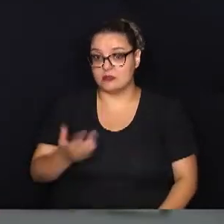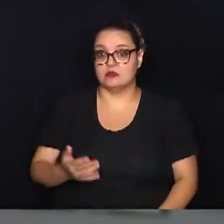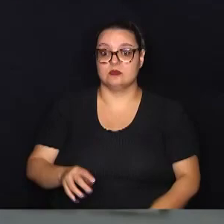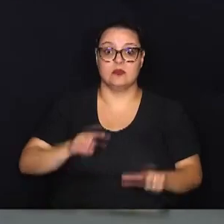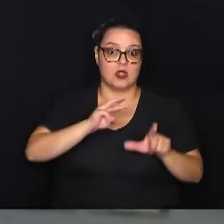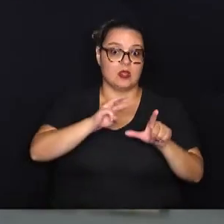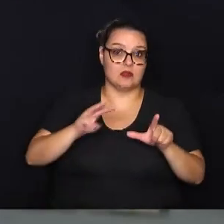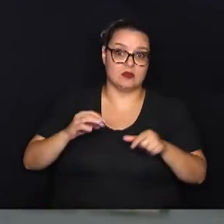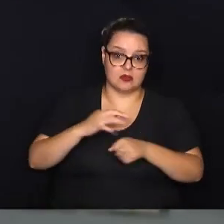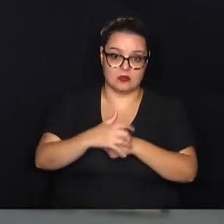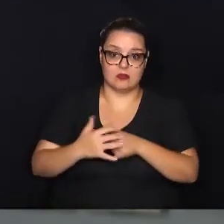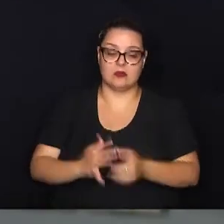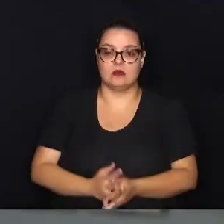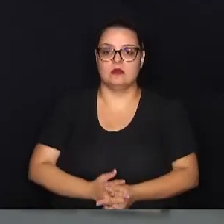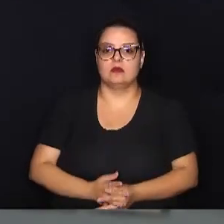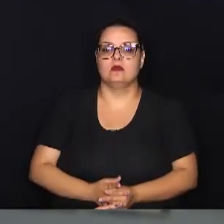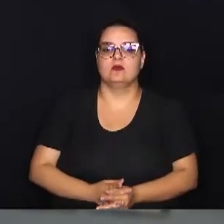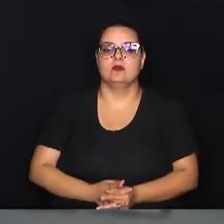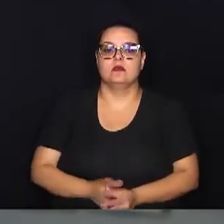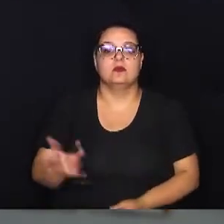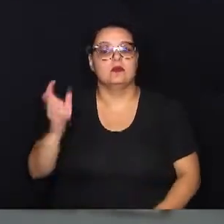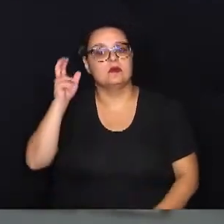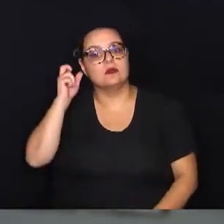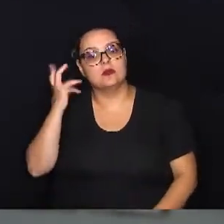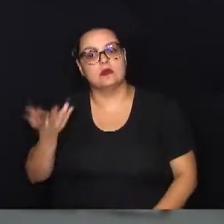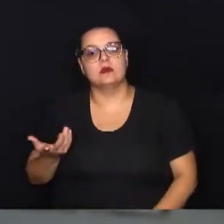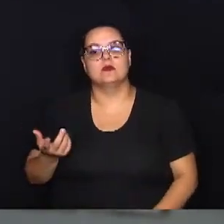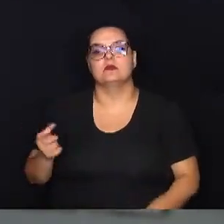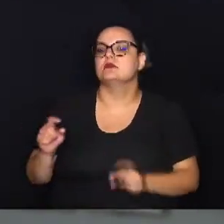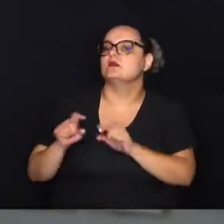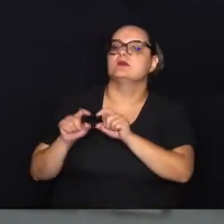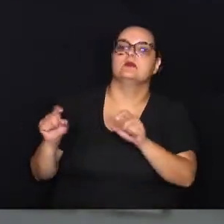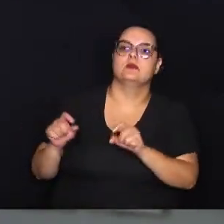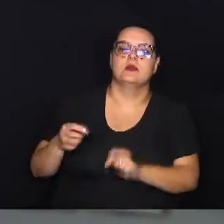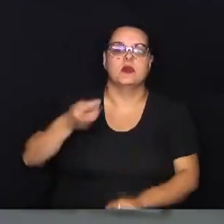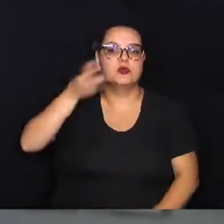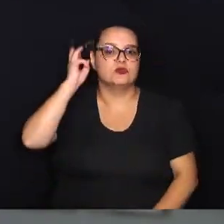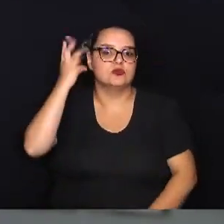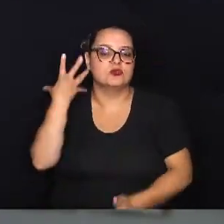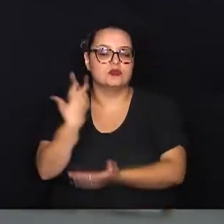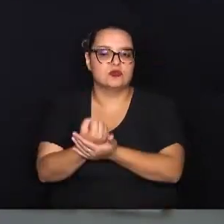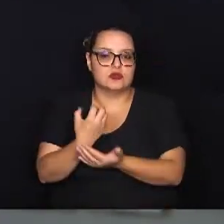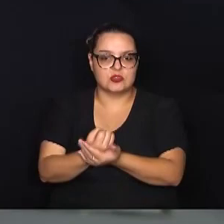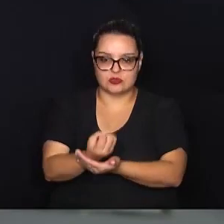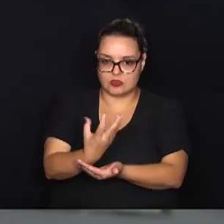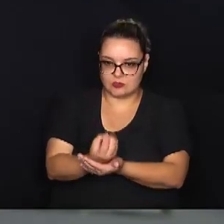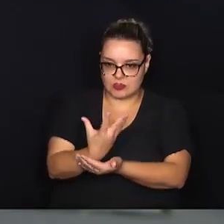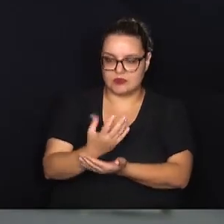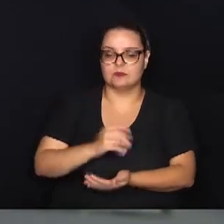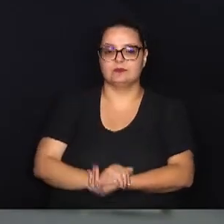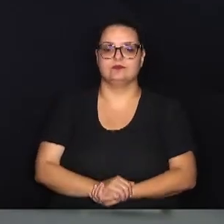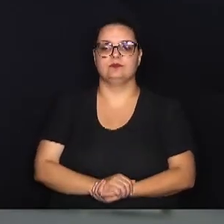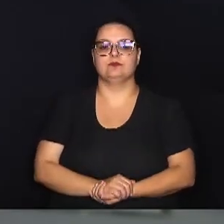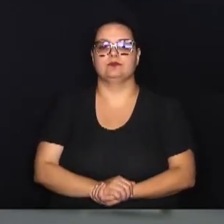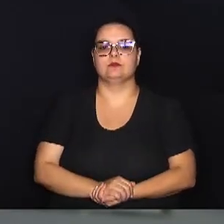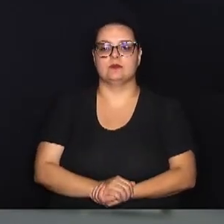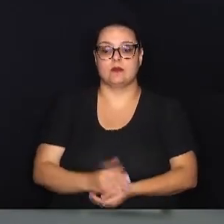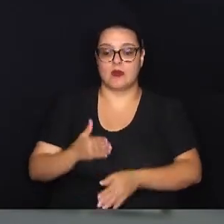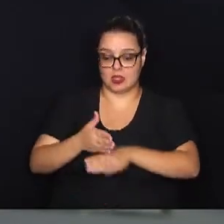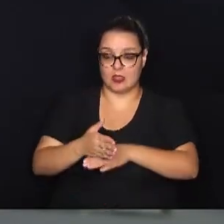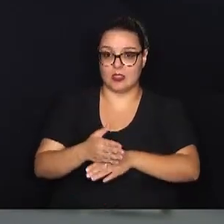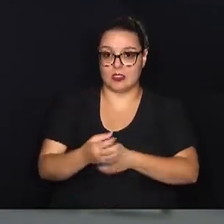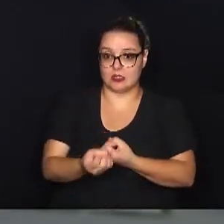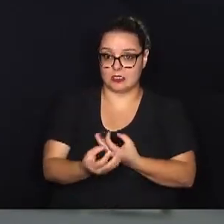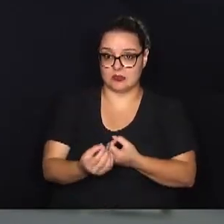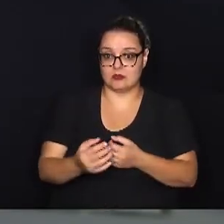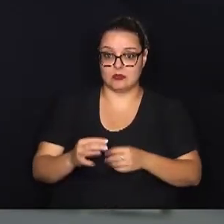plataformas digitais. Vamos ver, você vai ouvir uma faixa lá no Spotify e entra nas informações